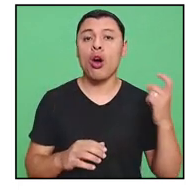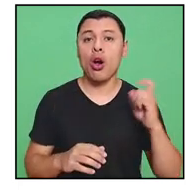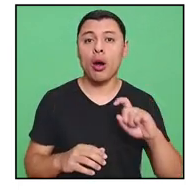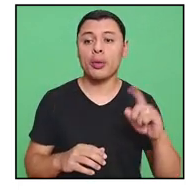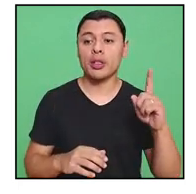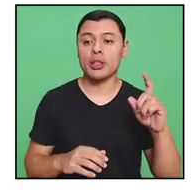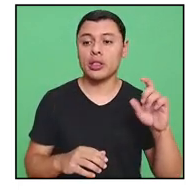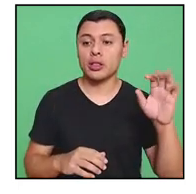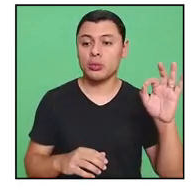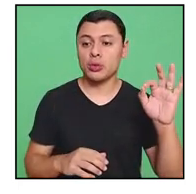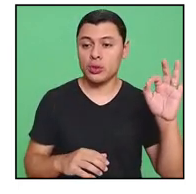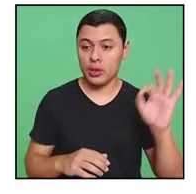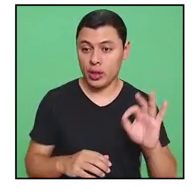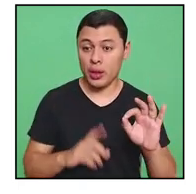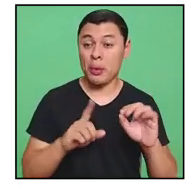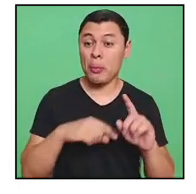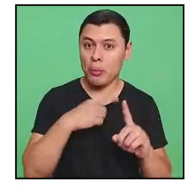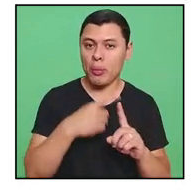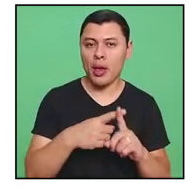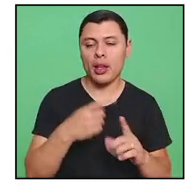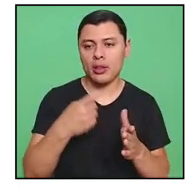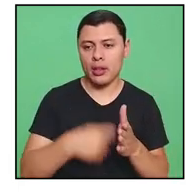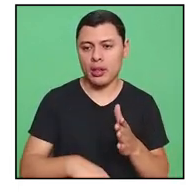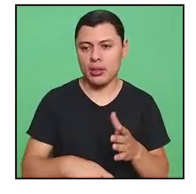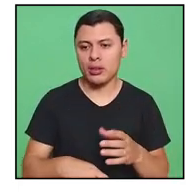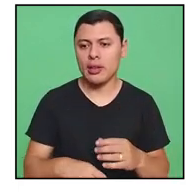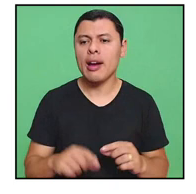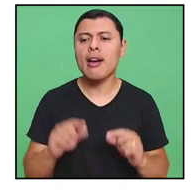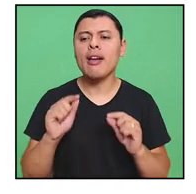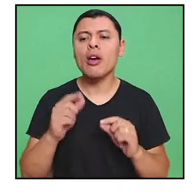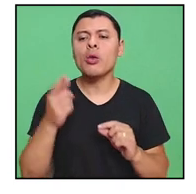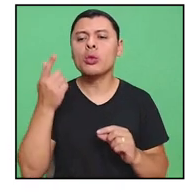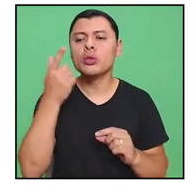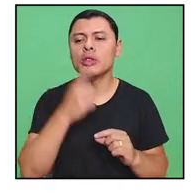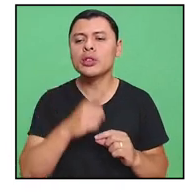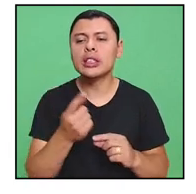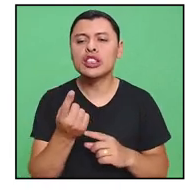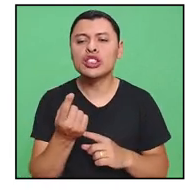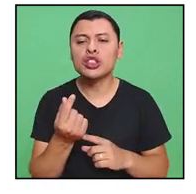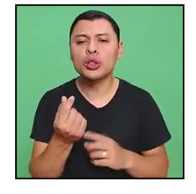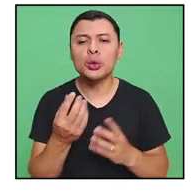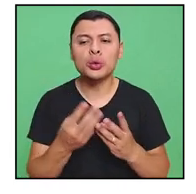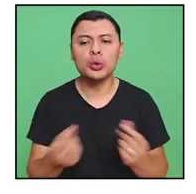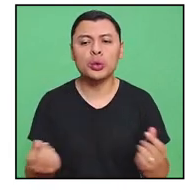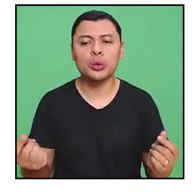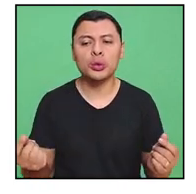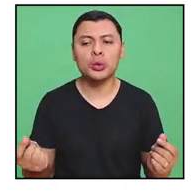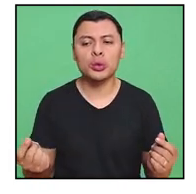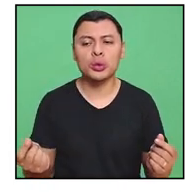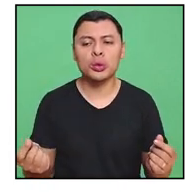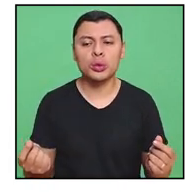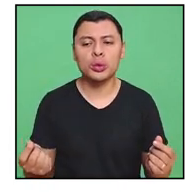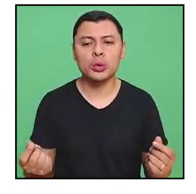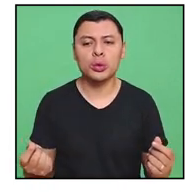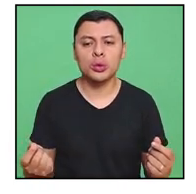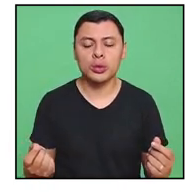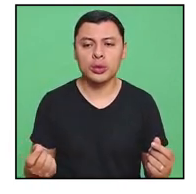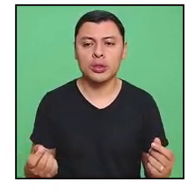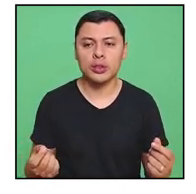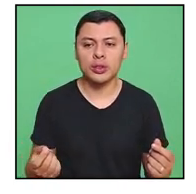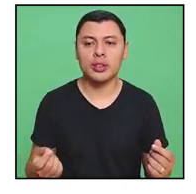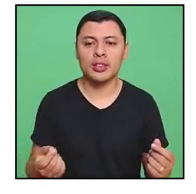essa taxa. Alguém lucra com a circulação ou esse dinheiro? Some. Ah, nenhum Eu, dinheiro se eu entendi some,